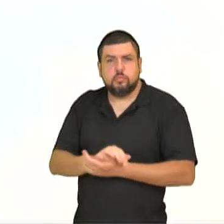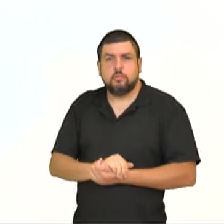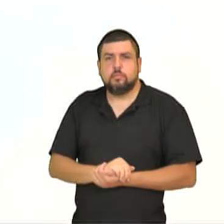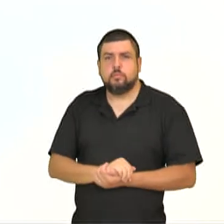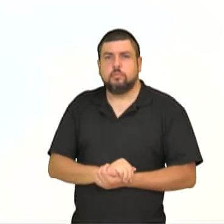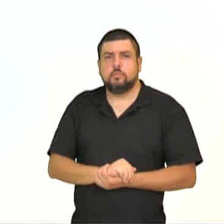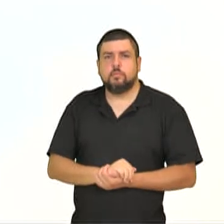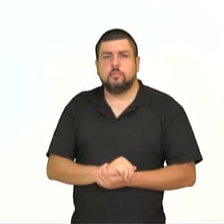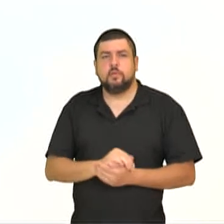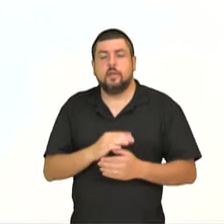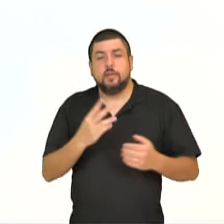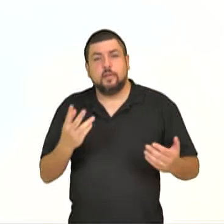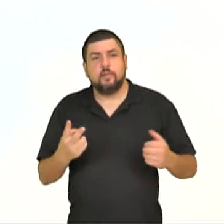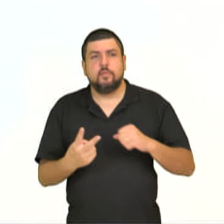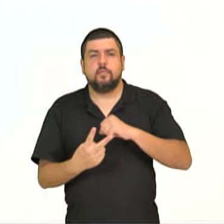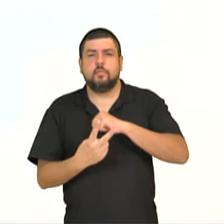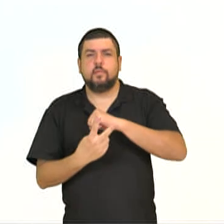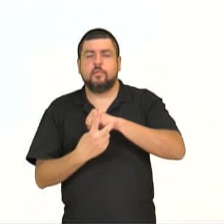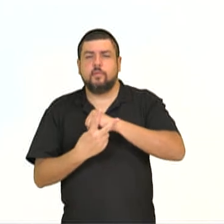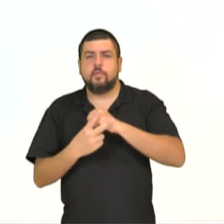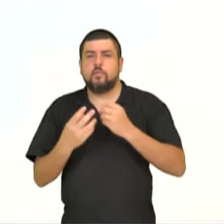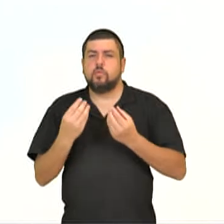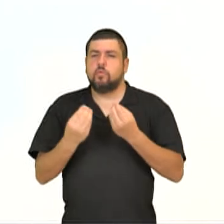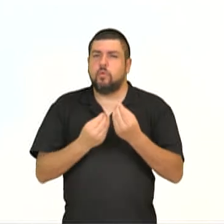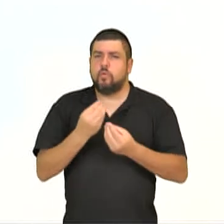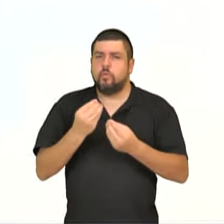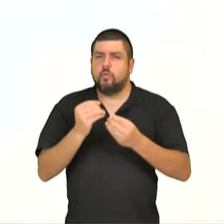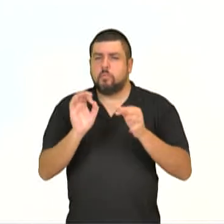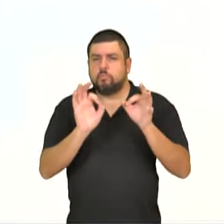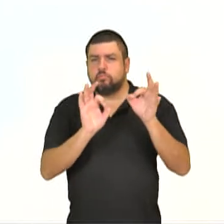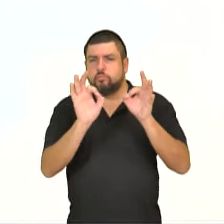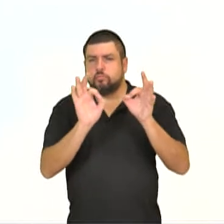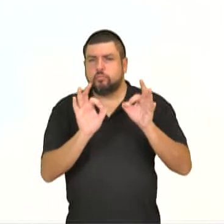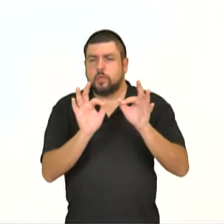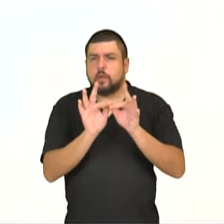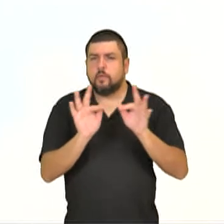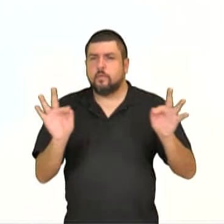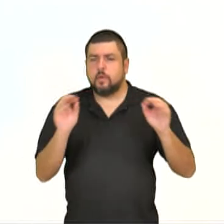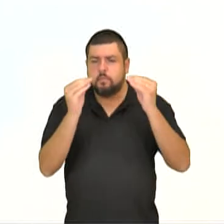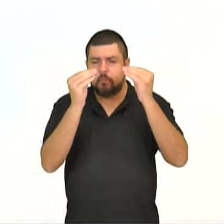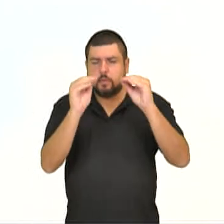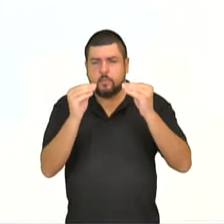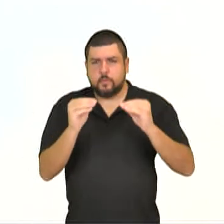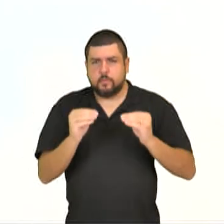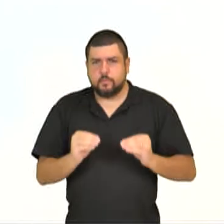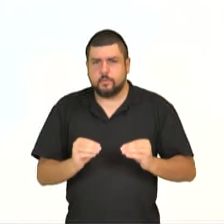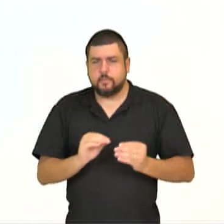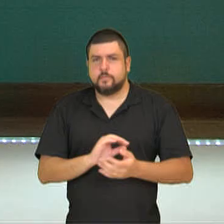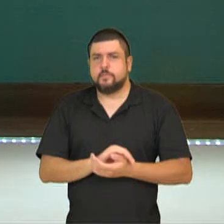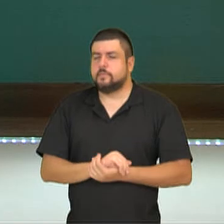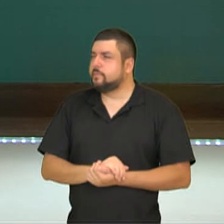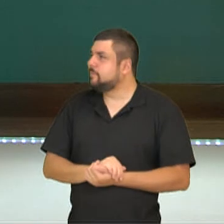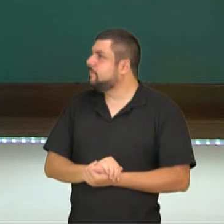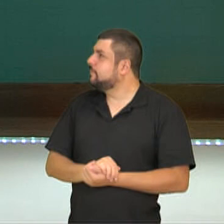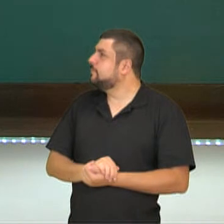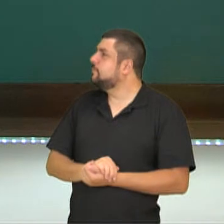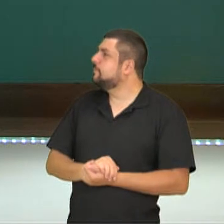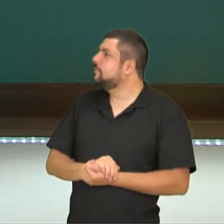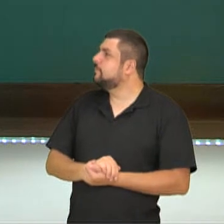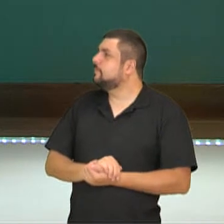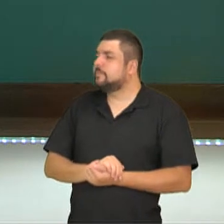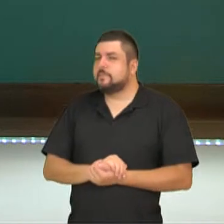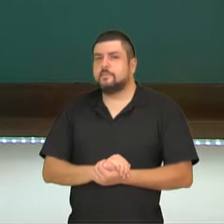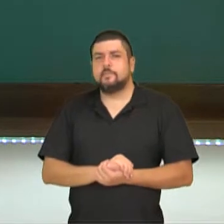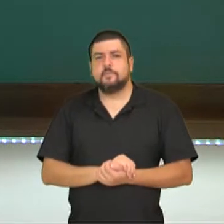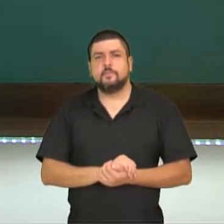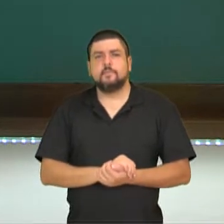os verbos, chicos. Cabríamos, tendrías, podrías, querrías e podría. Certo? Vamos